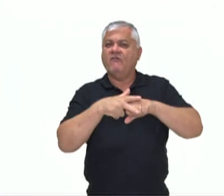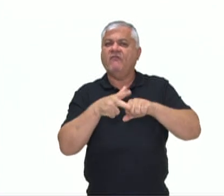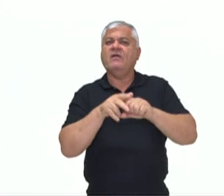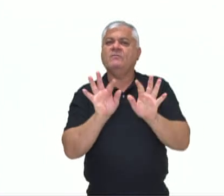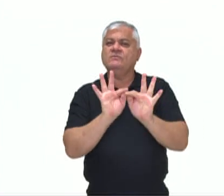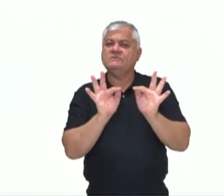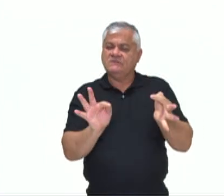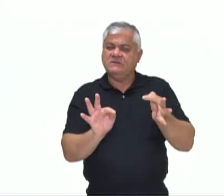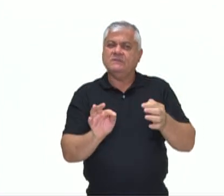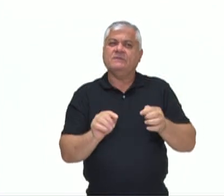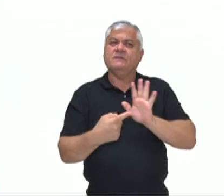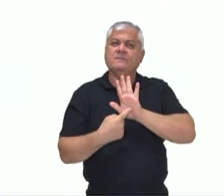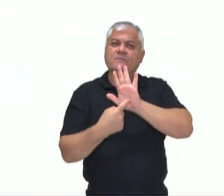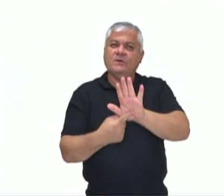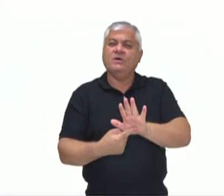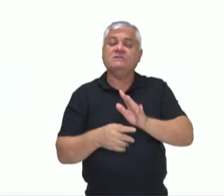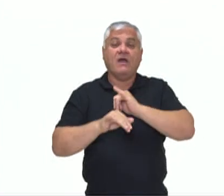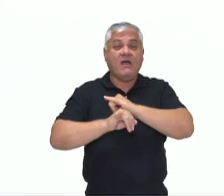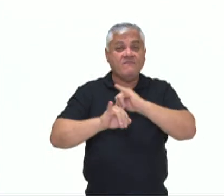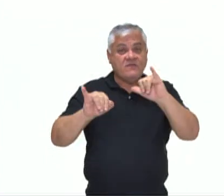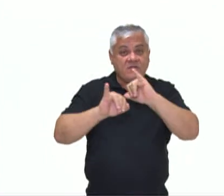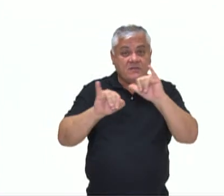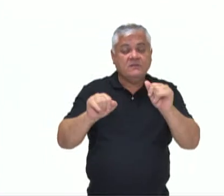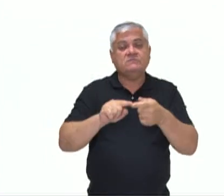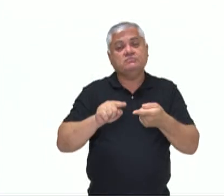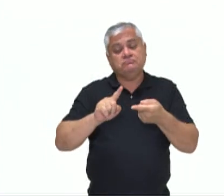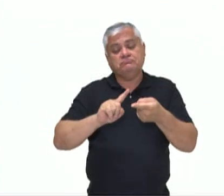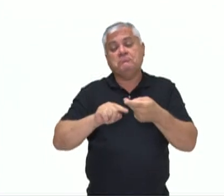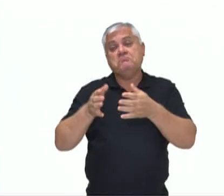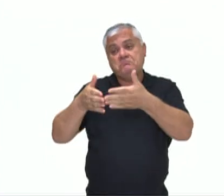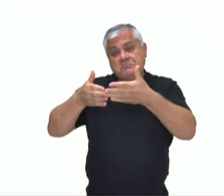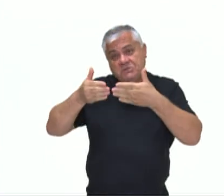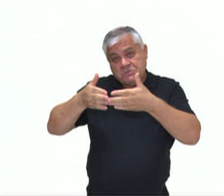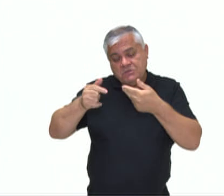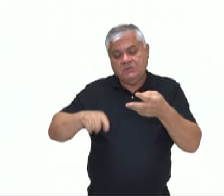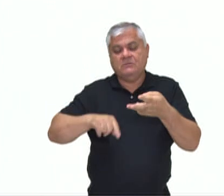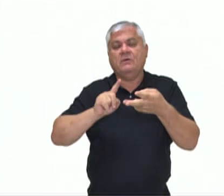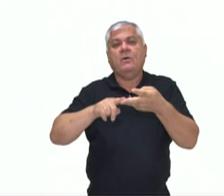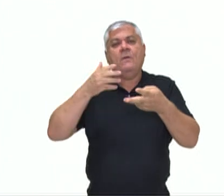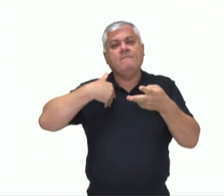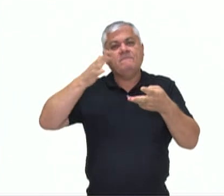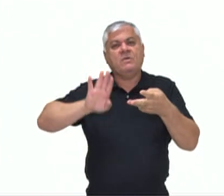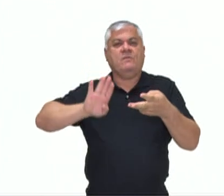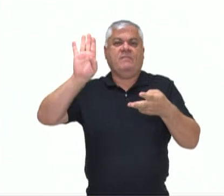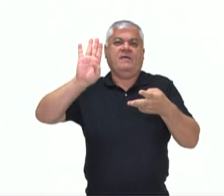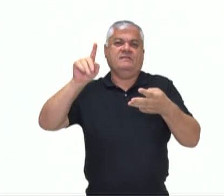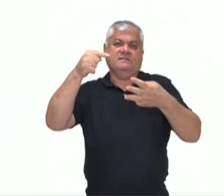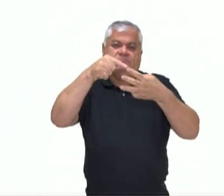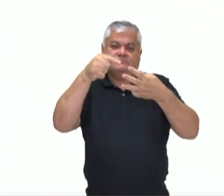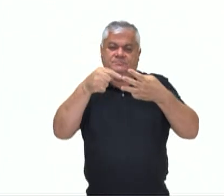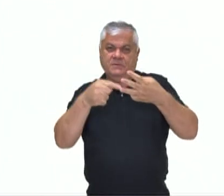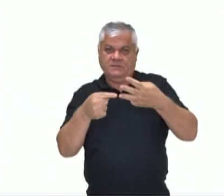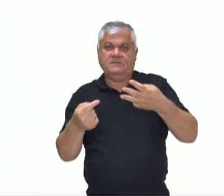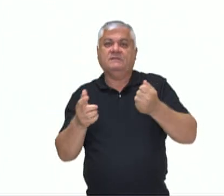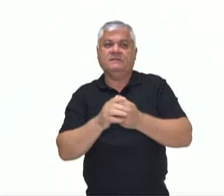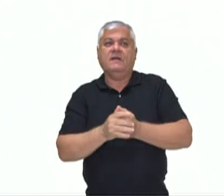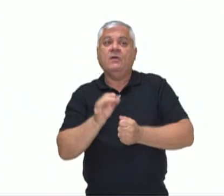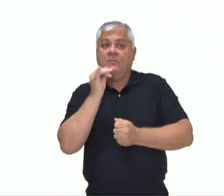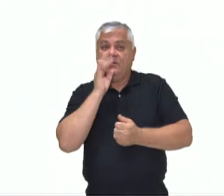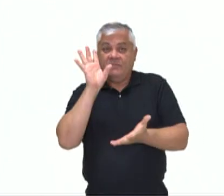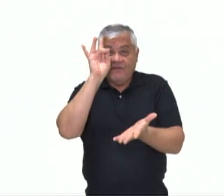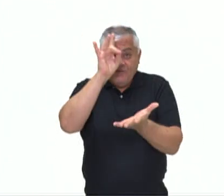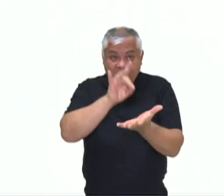pode expressar um aviso, um pedido ou uma promessa. Na forma afirmativa, sua estrutura